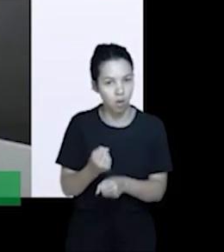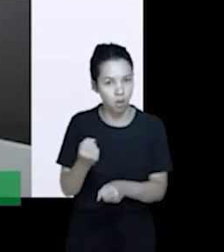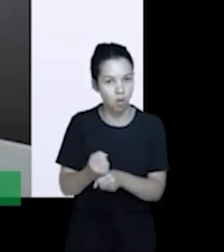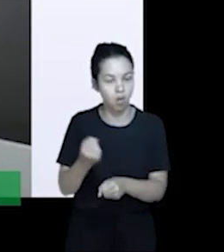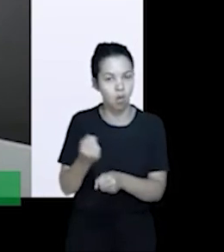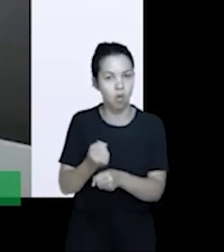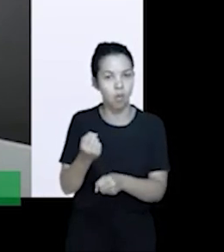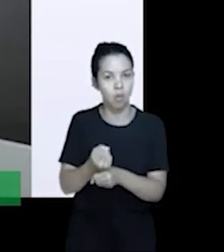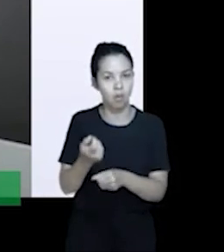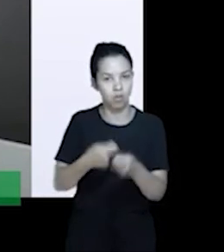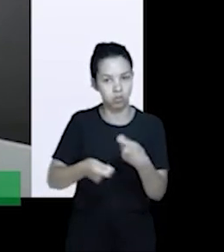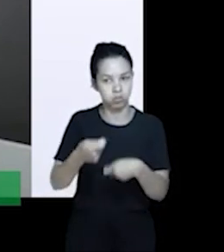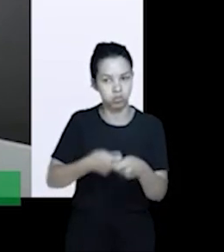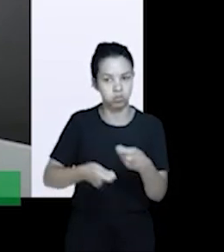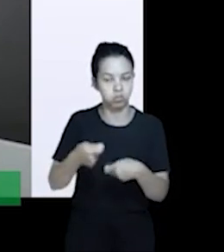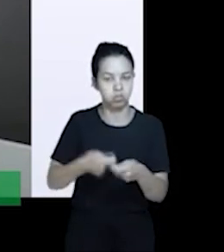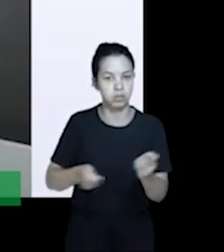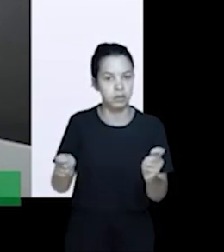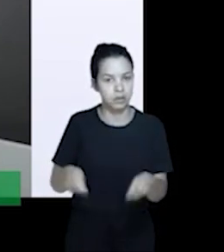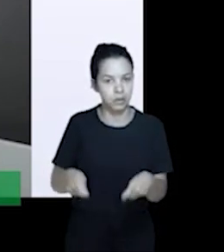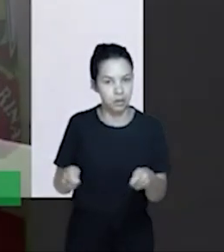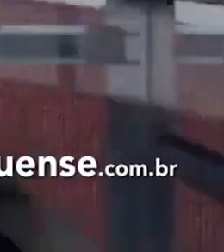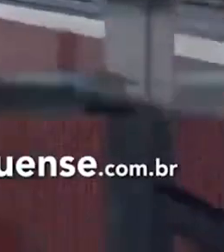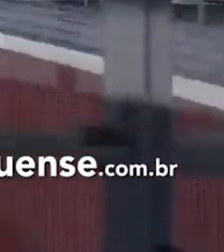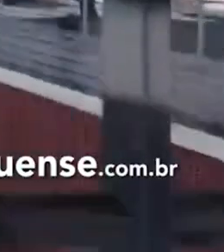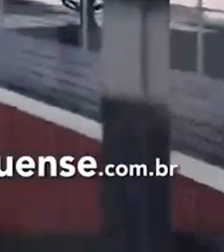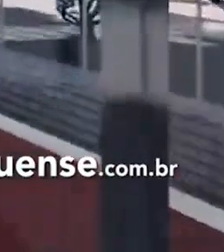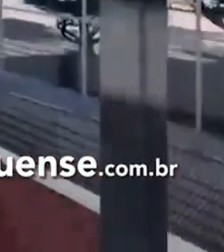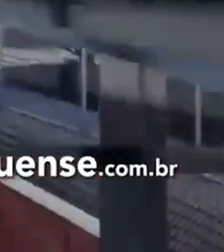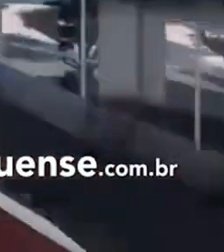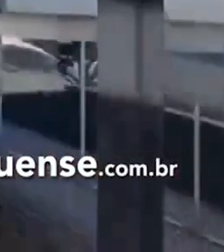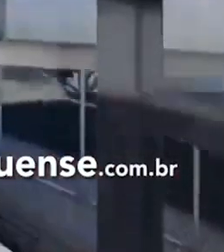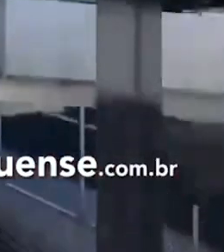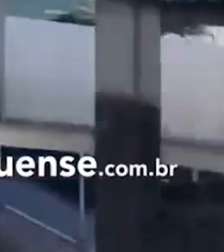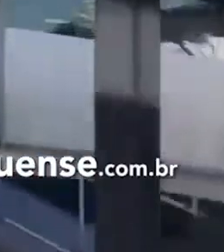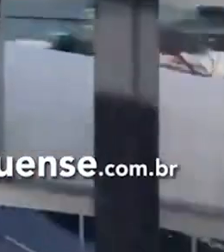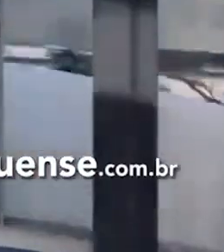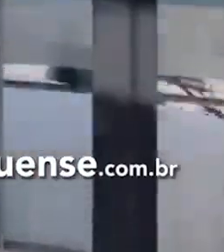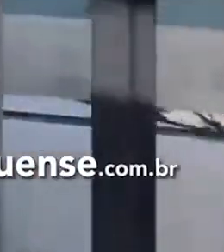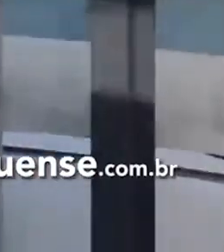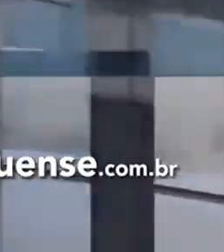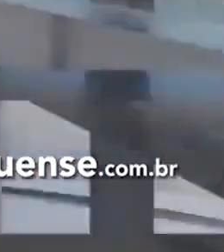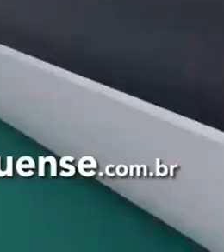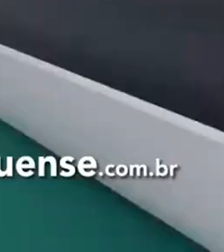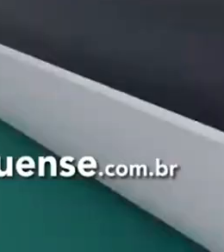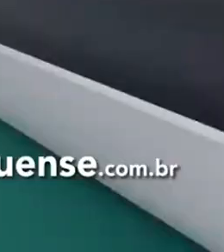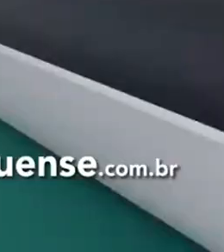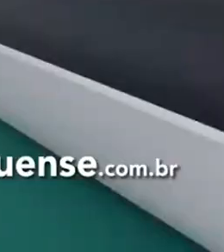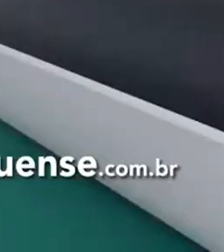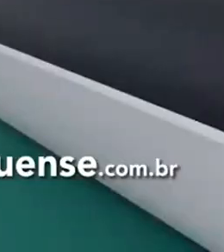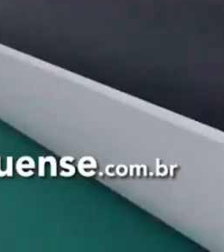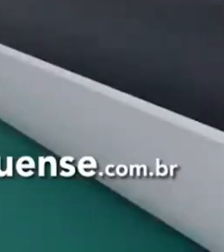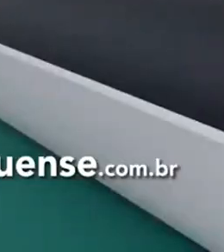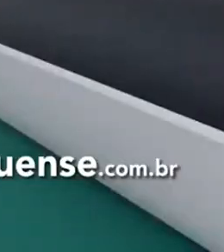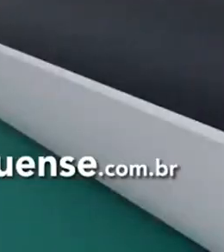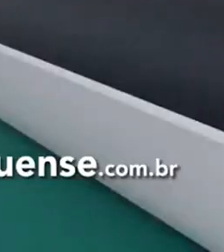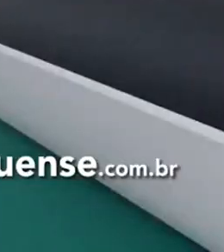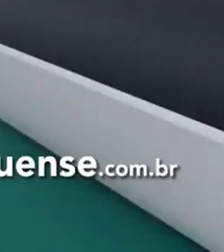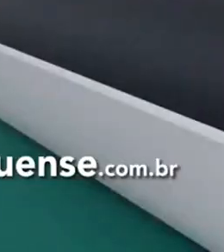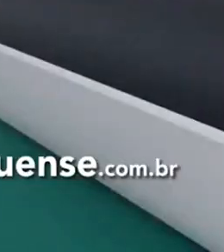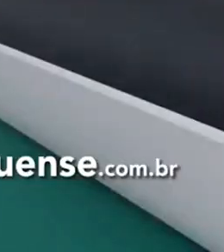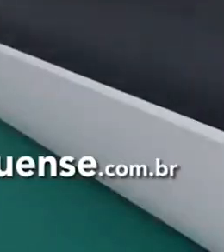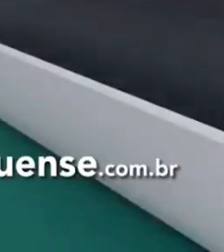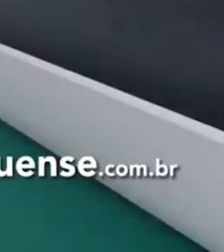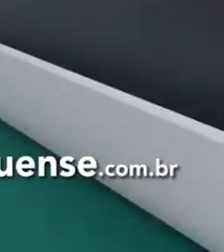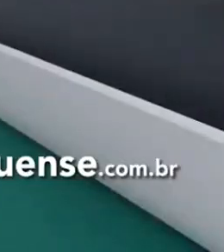é Tecnicamente executável isso é um grande passo para toda a região queria